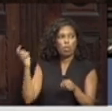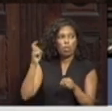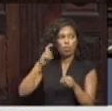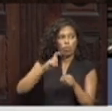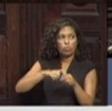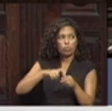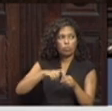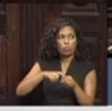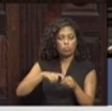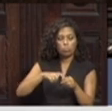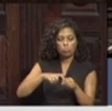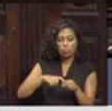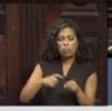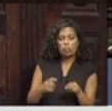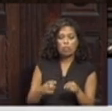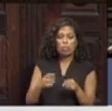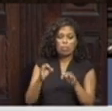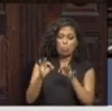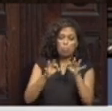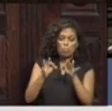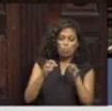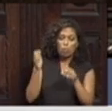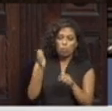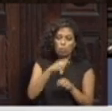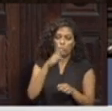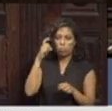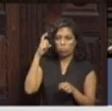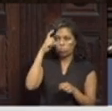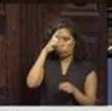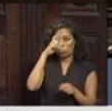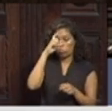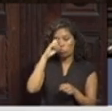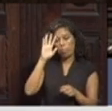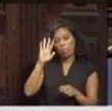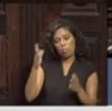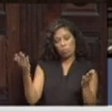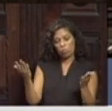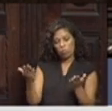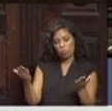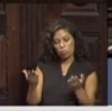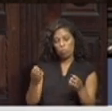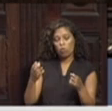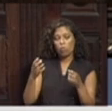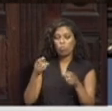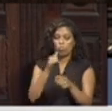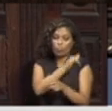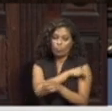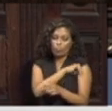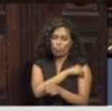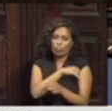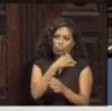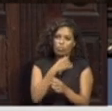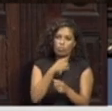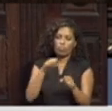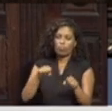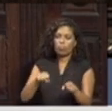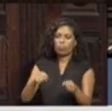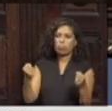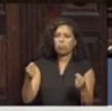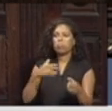dívidas do Hospital Antônio Castro para a prefeitura, o que eu considero ruim para a população. E uma